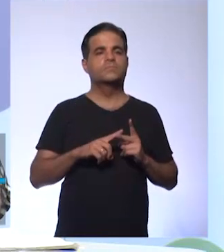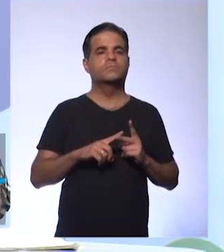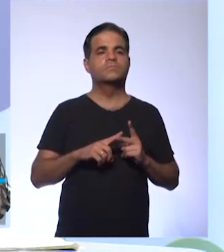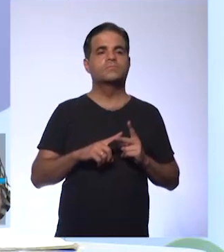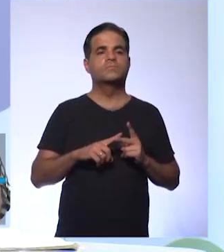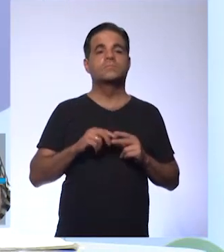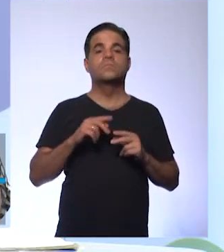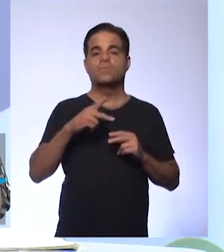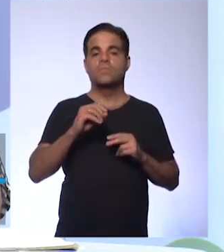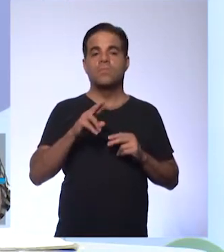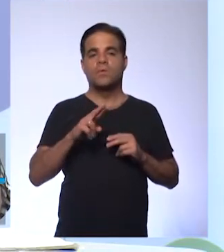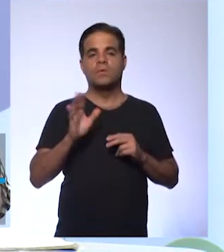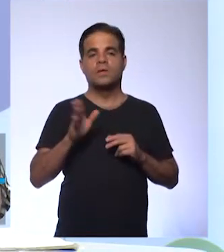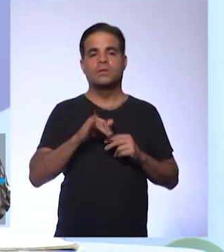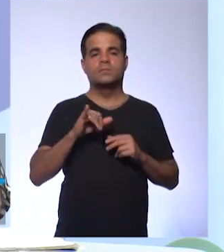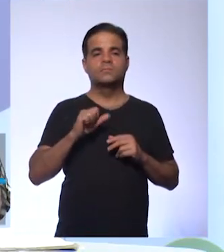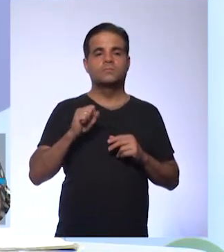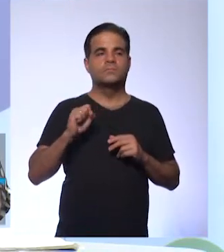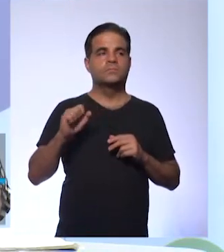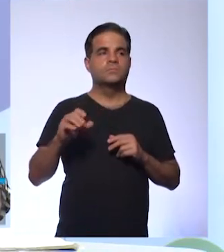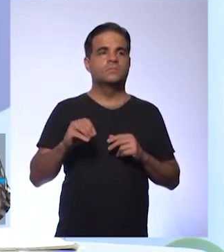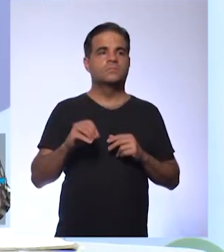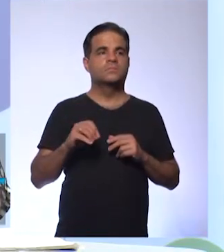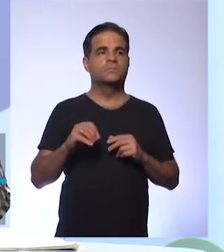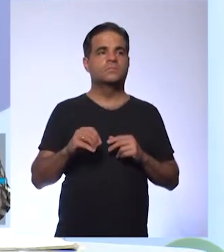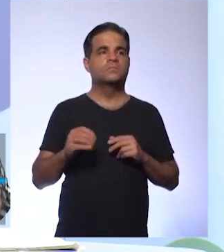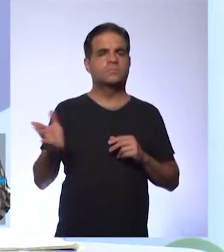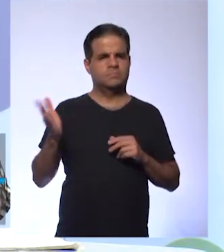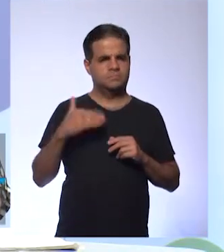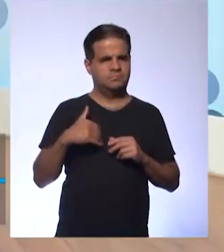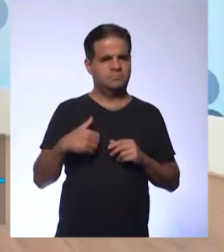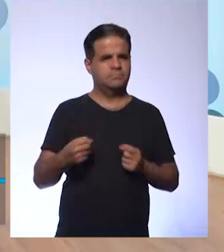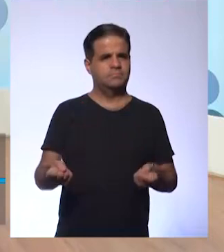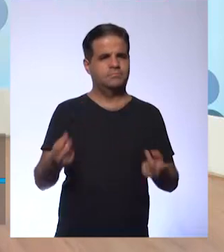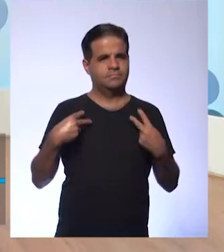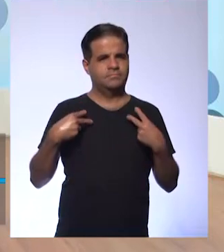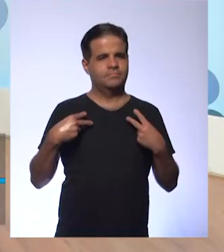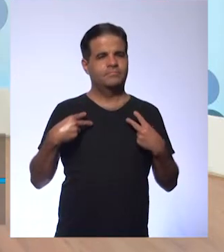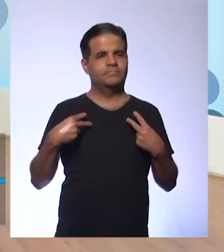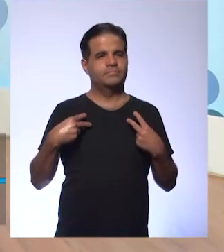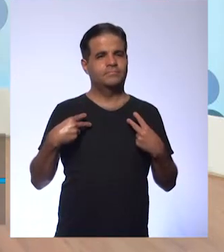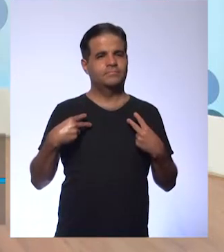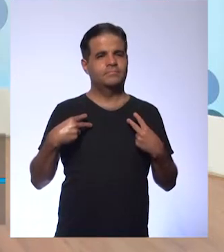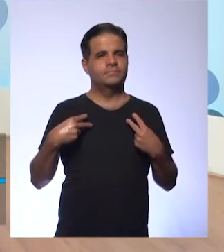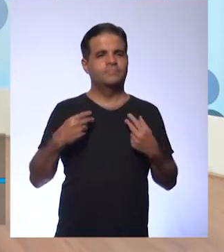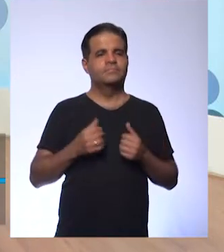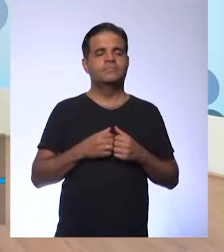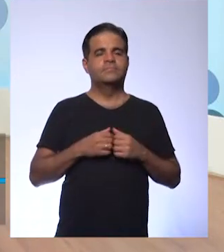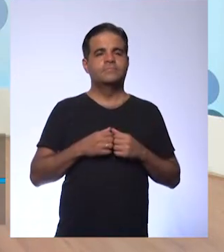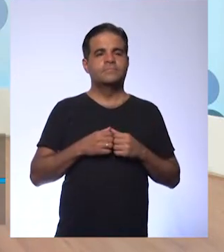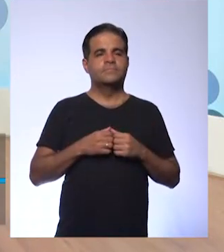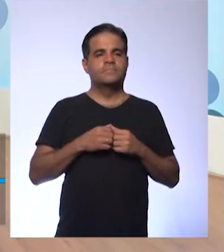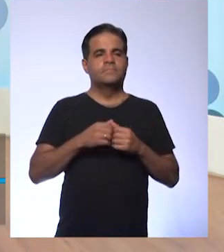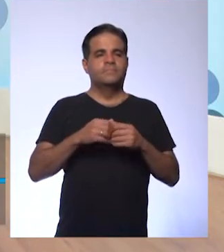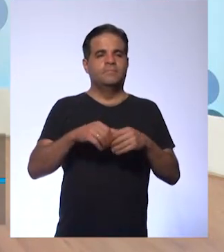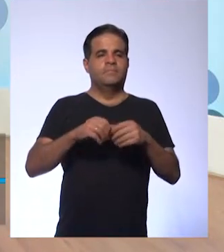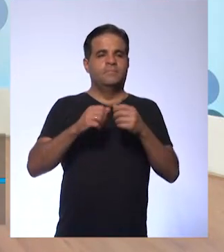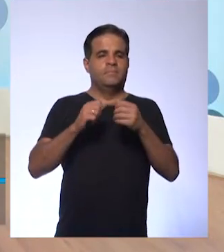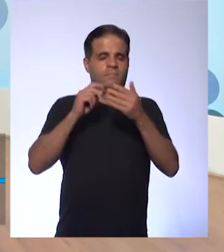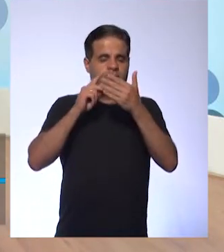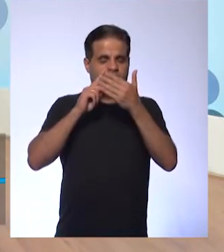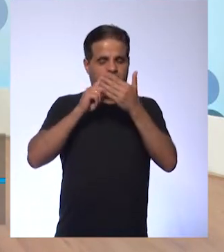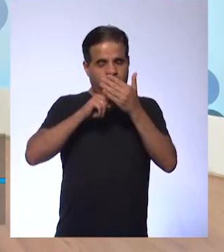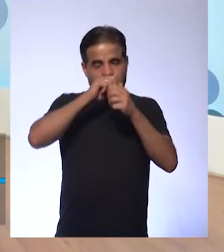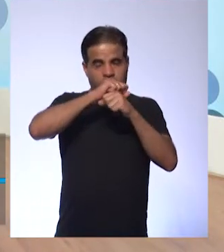por isso. Odeia, vamos vir aqui ao ar falar. Vamos lá, ó. Que, Ah, na vai. verdade, até